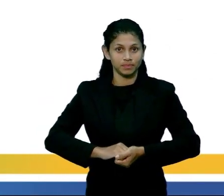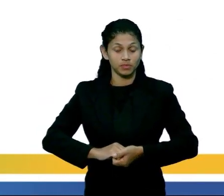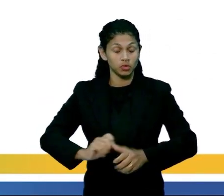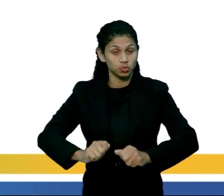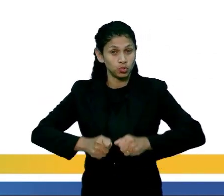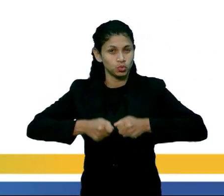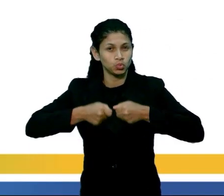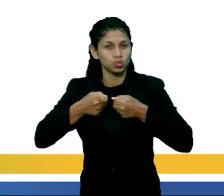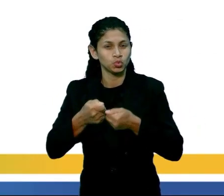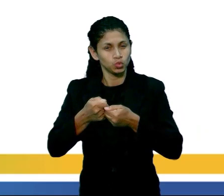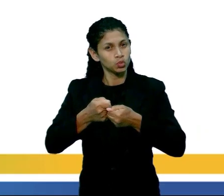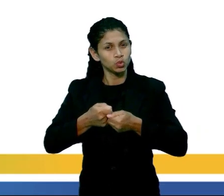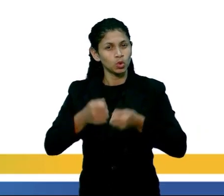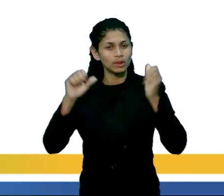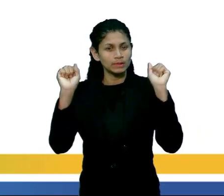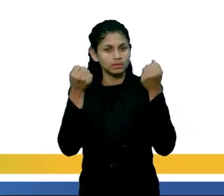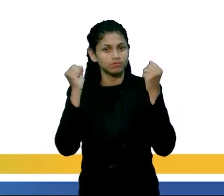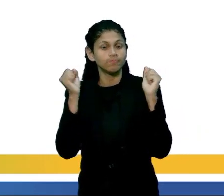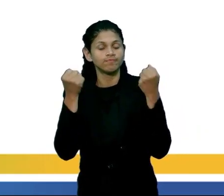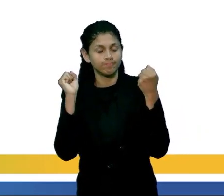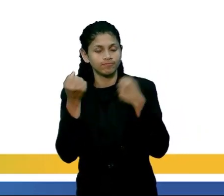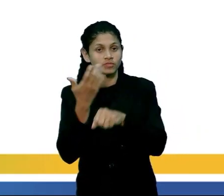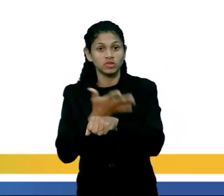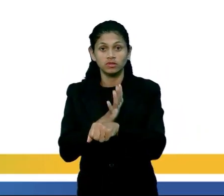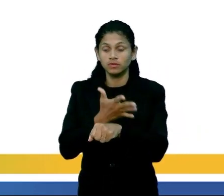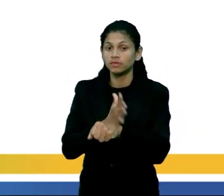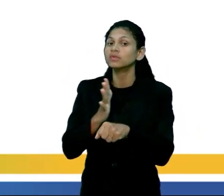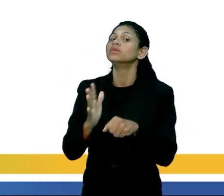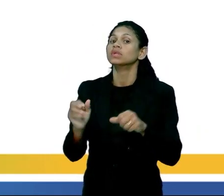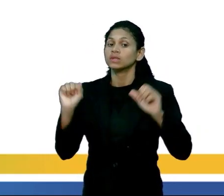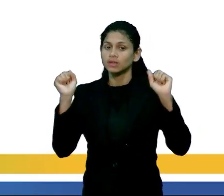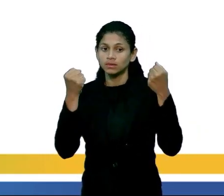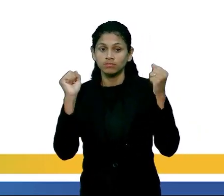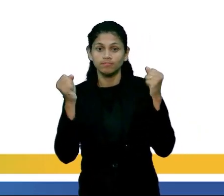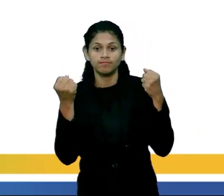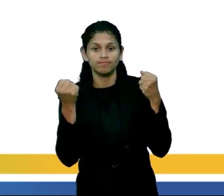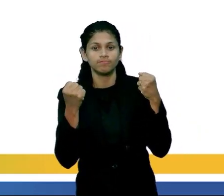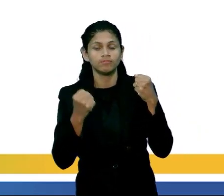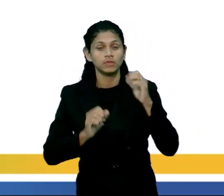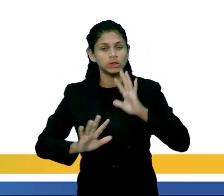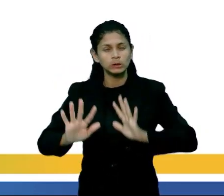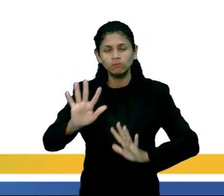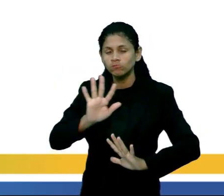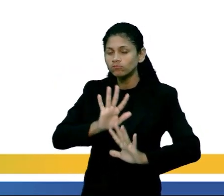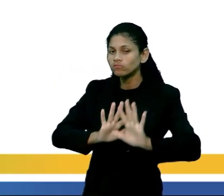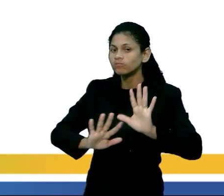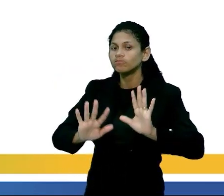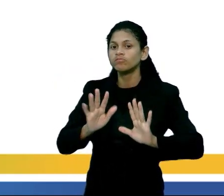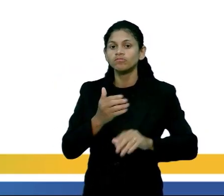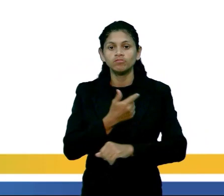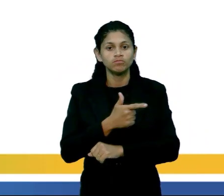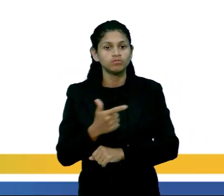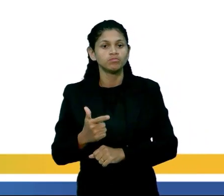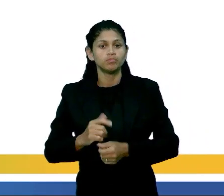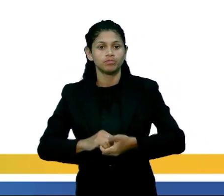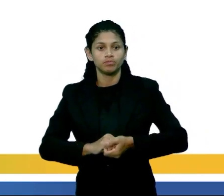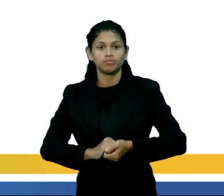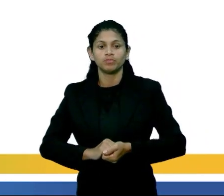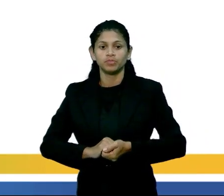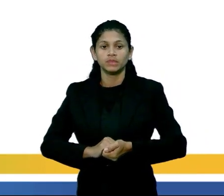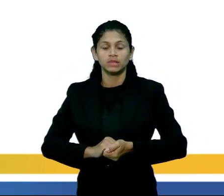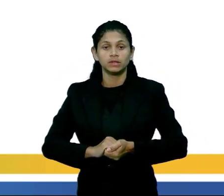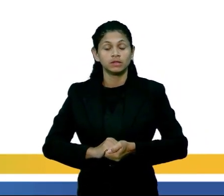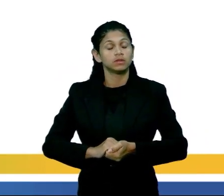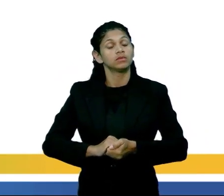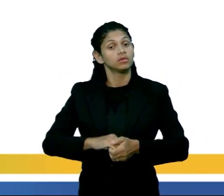é a realização de uma atividade física sem o cuidado com a biomecânica do movimento, sobrecarregando assim tecidos